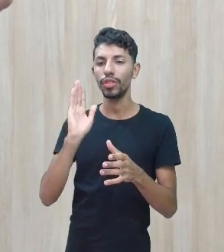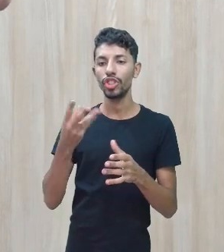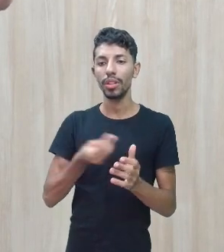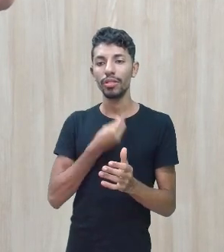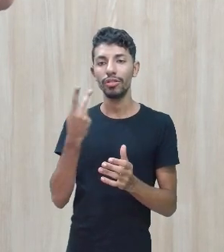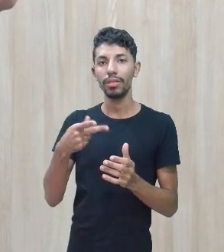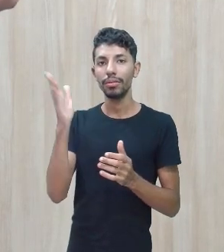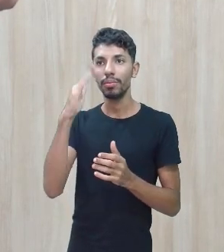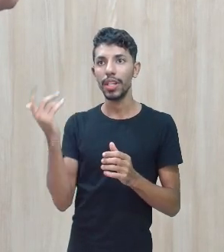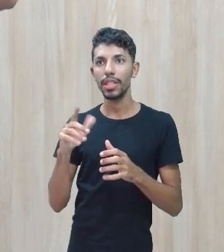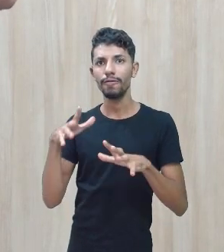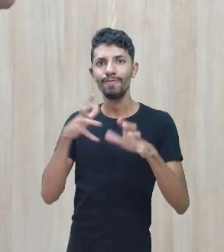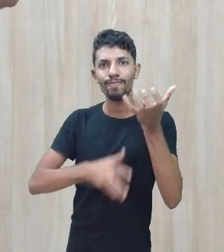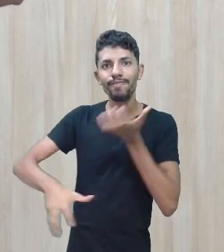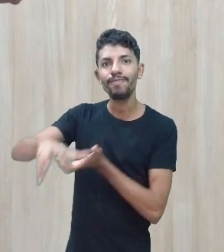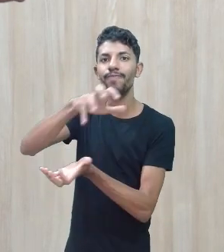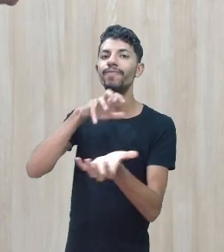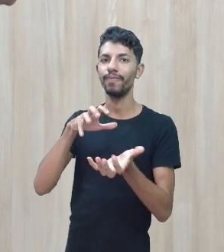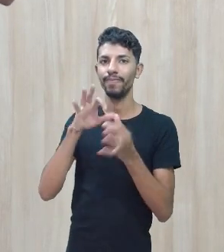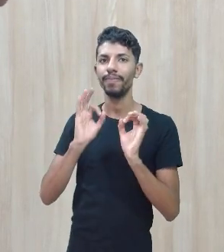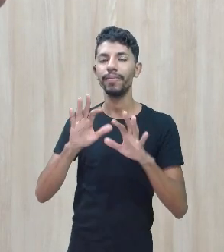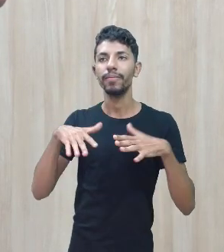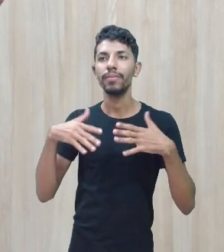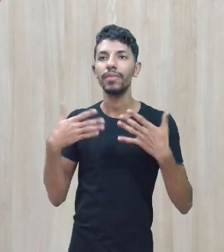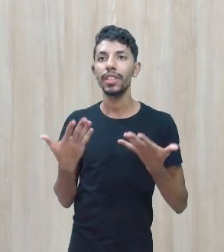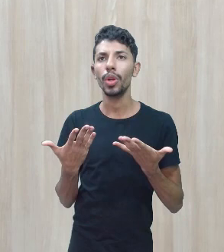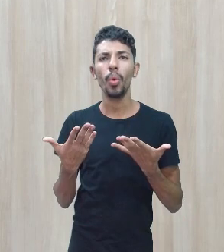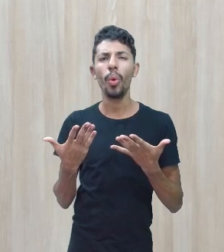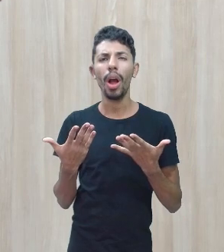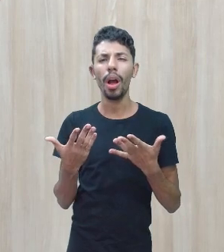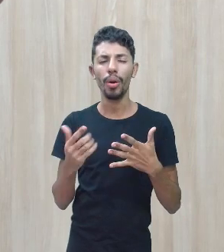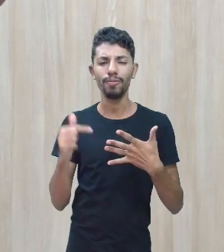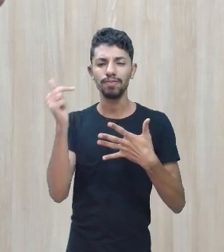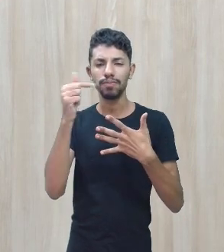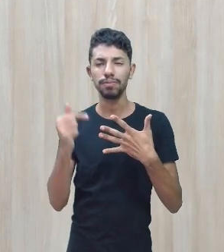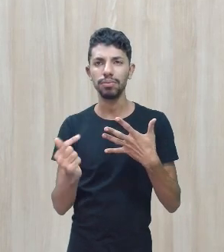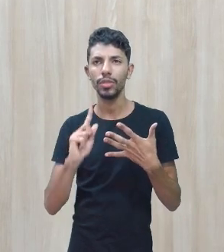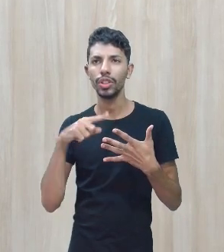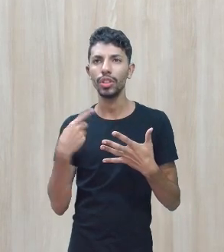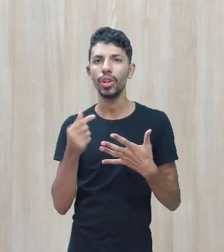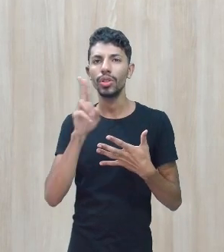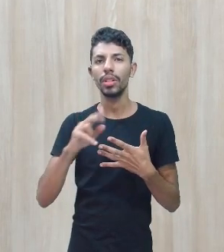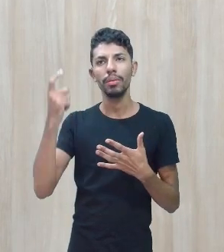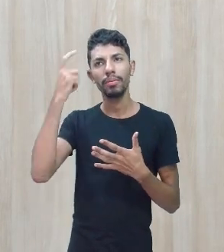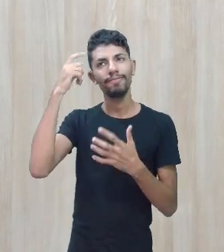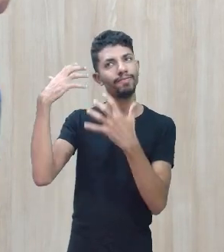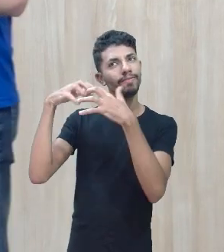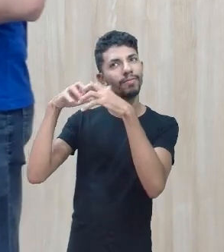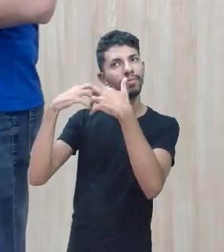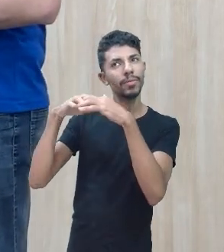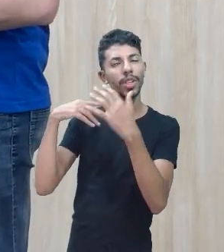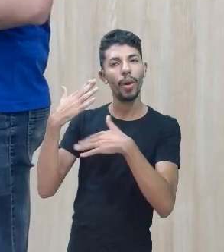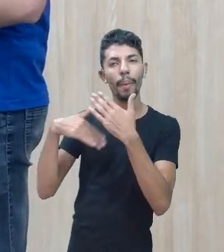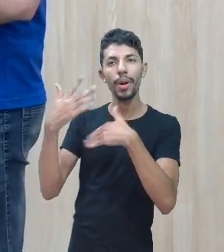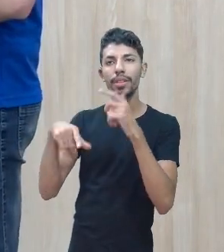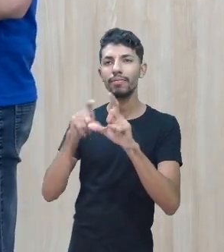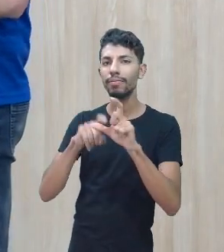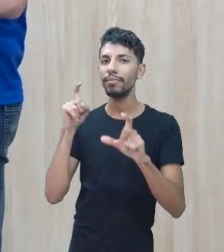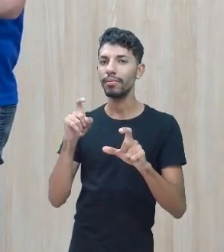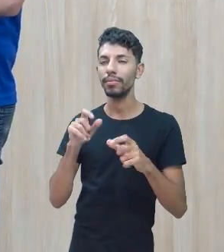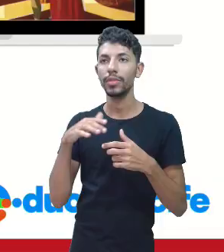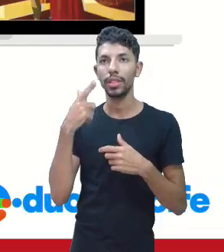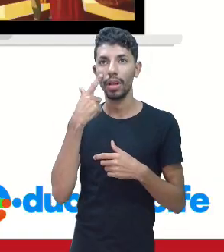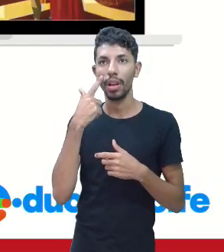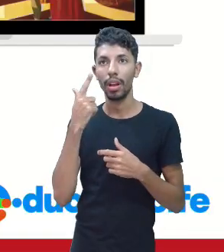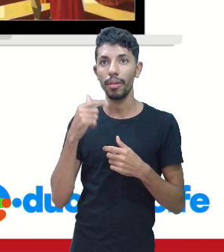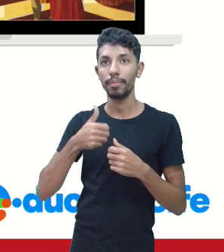que o Dom João VI realizou aqui e que a gente pode utilizar para pensar o processo de independência? Então, o primeiro deles,